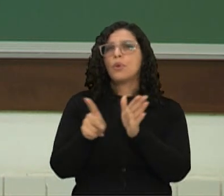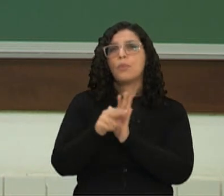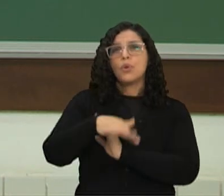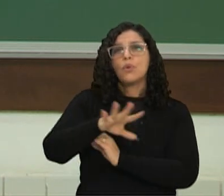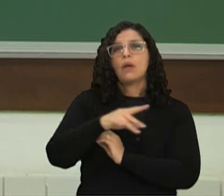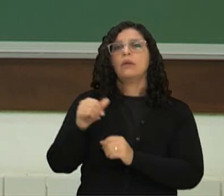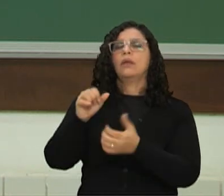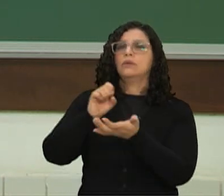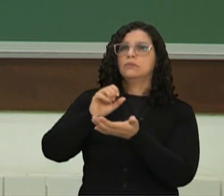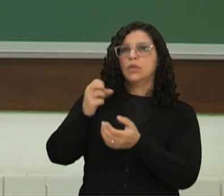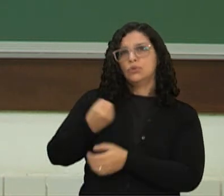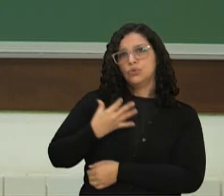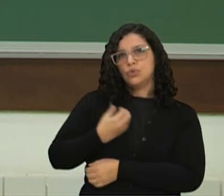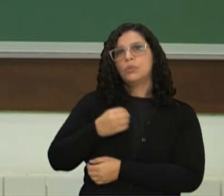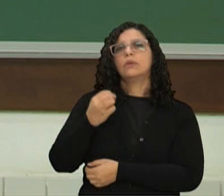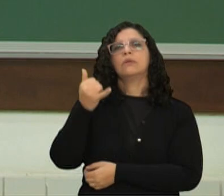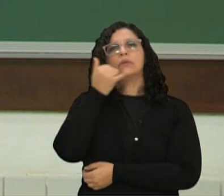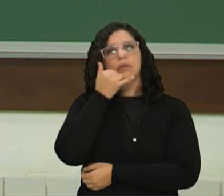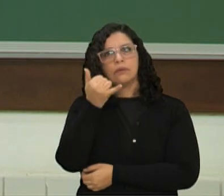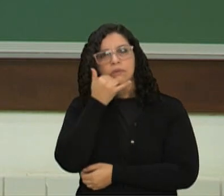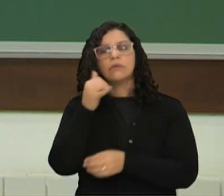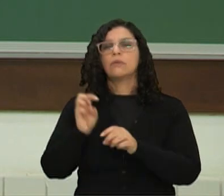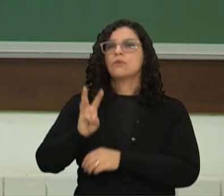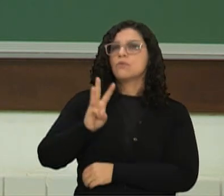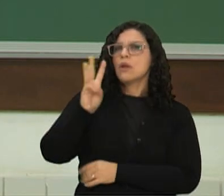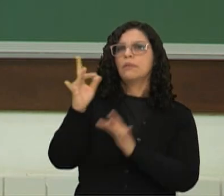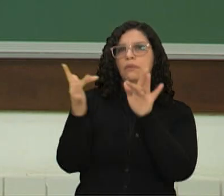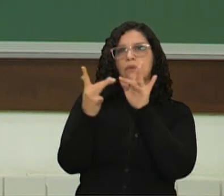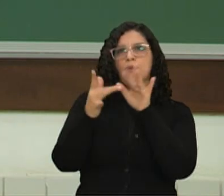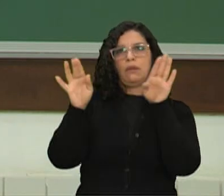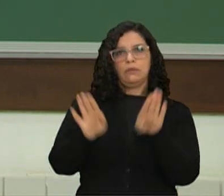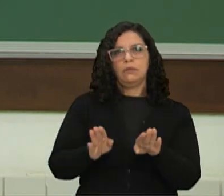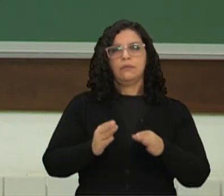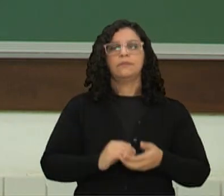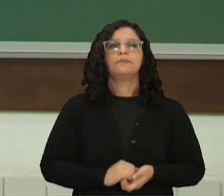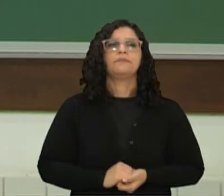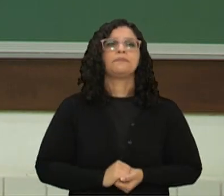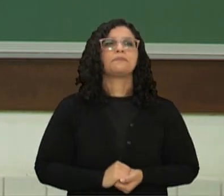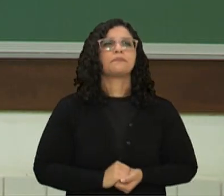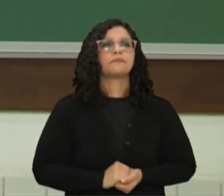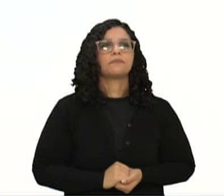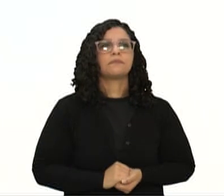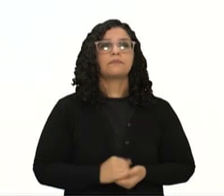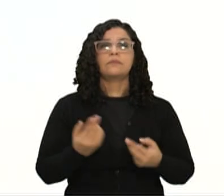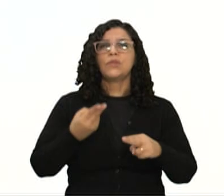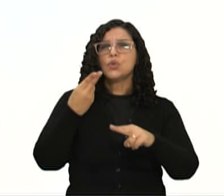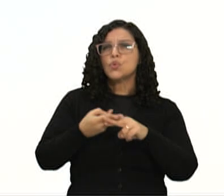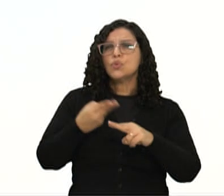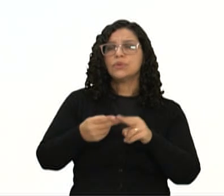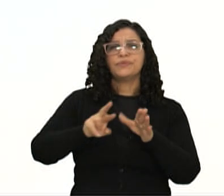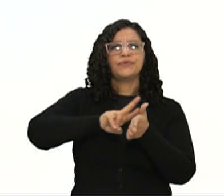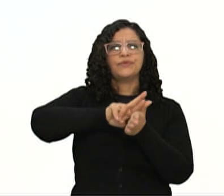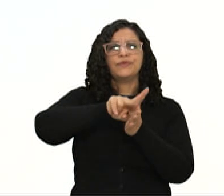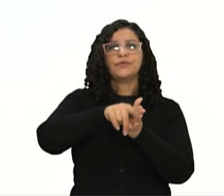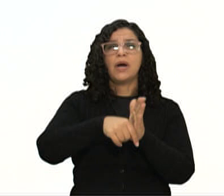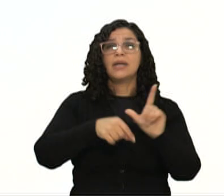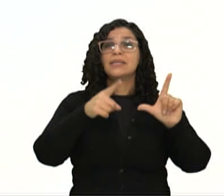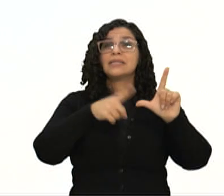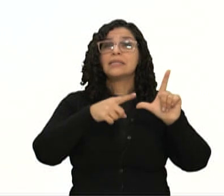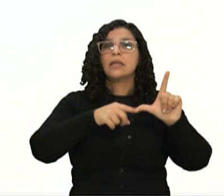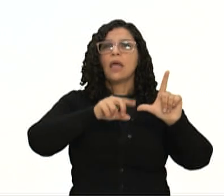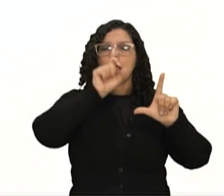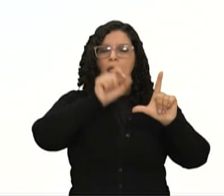número do telefone e site para que a pessoa possa entrar em contato. uso de diferentes tamanhos de letras